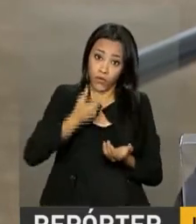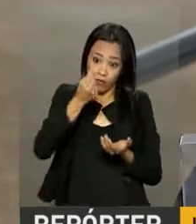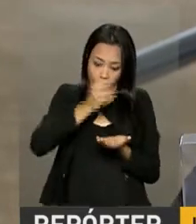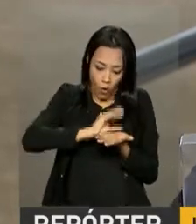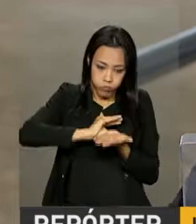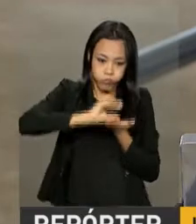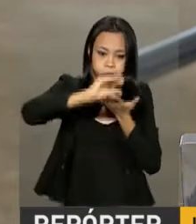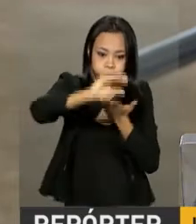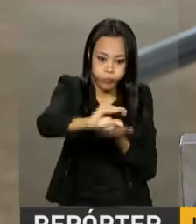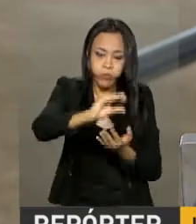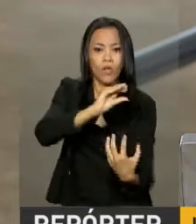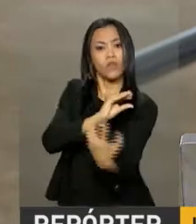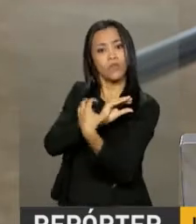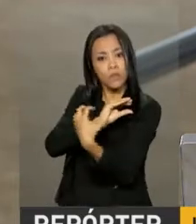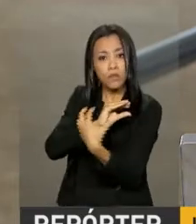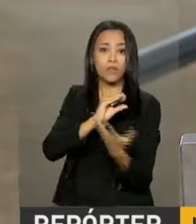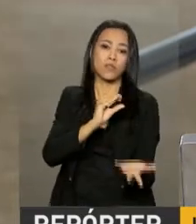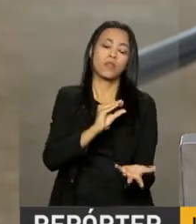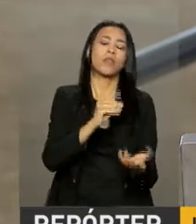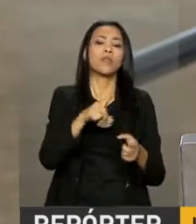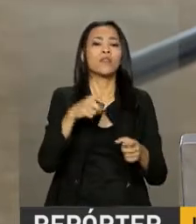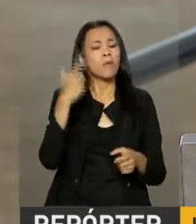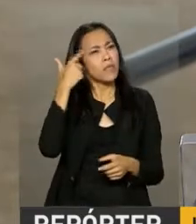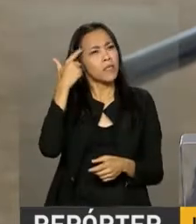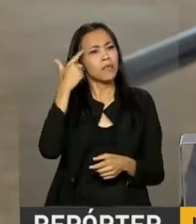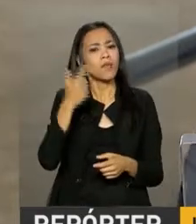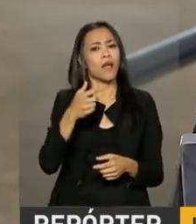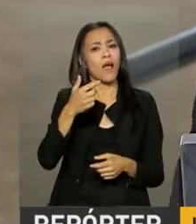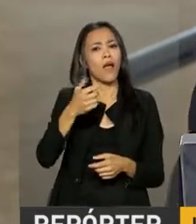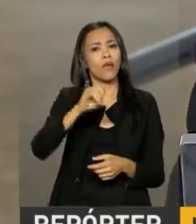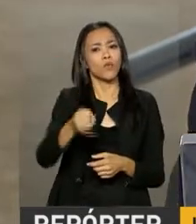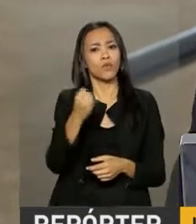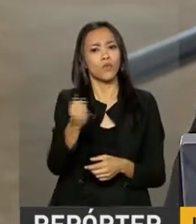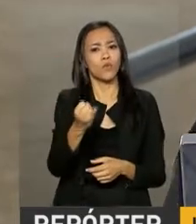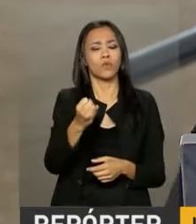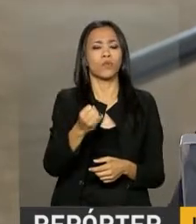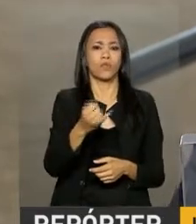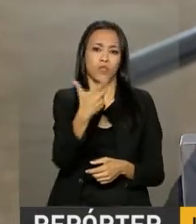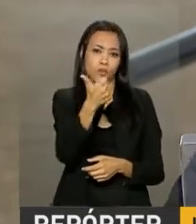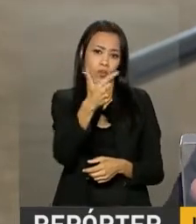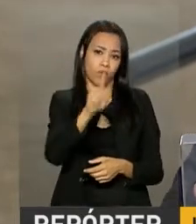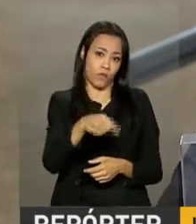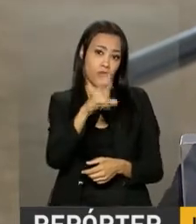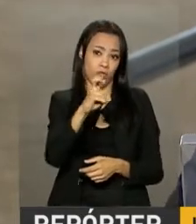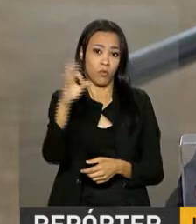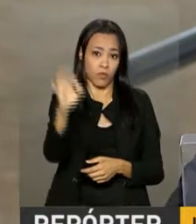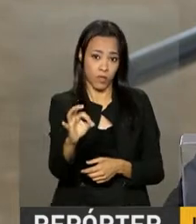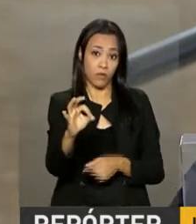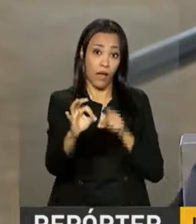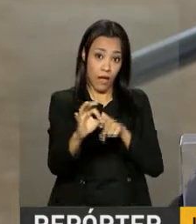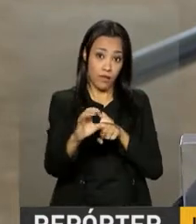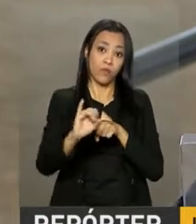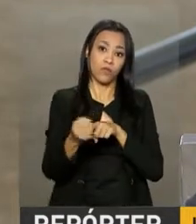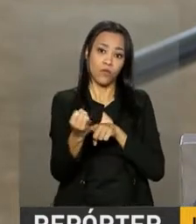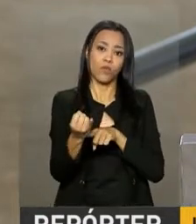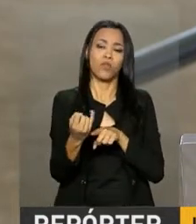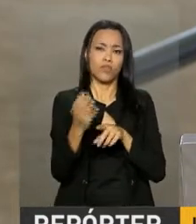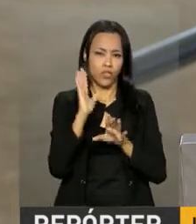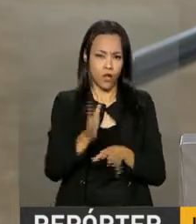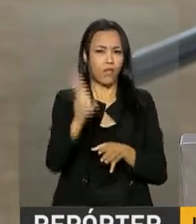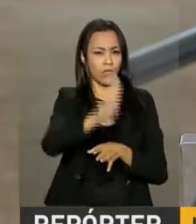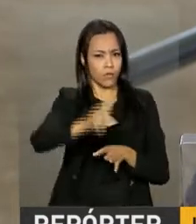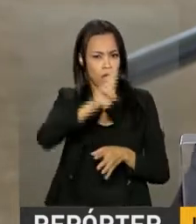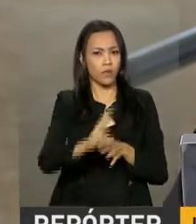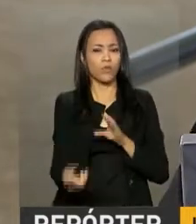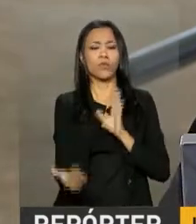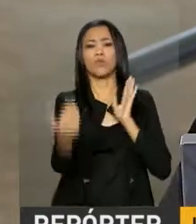final, nós consideramos que a taxa de juros de 2,5% é uma taxa de juros que ela já foi praticada no último ano